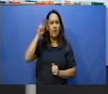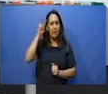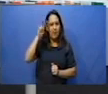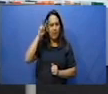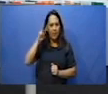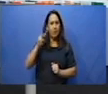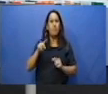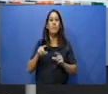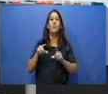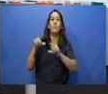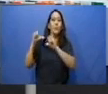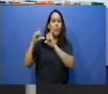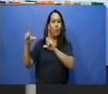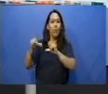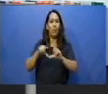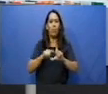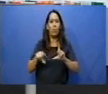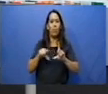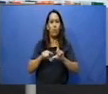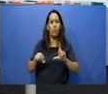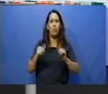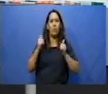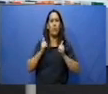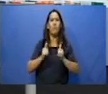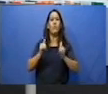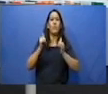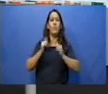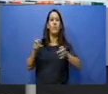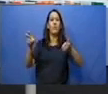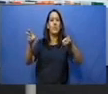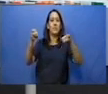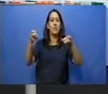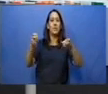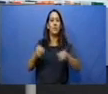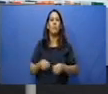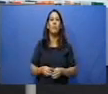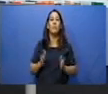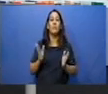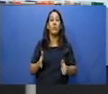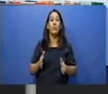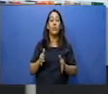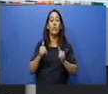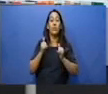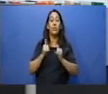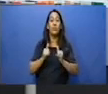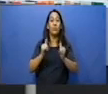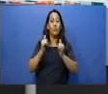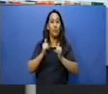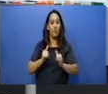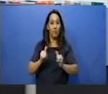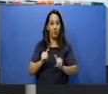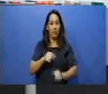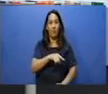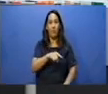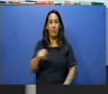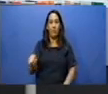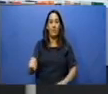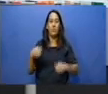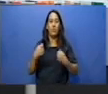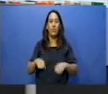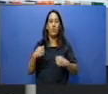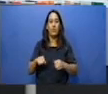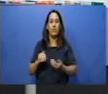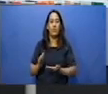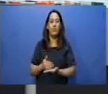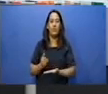foto, legenda, manchete e hoje nós entraremos na notícia. Para isso você vai precisar da